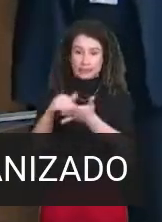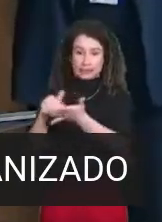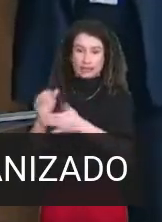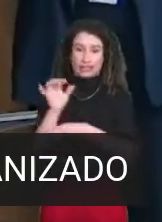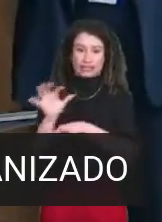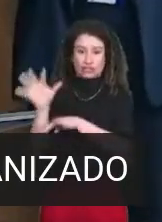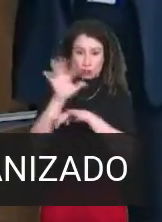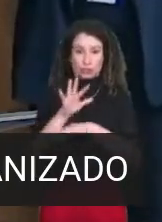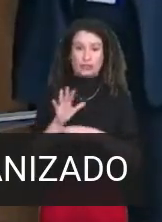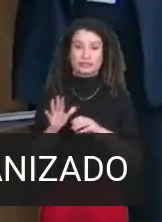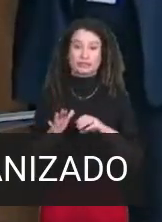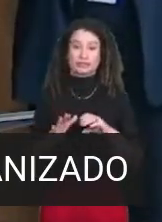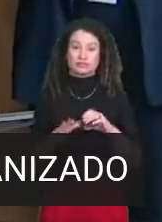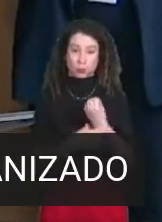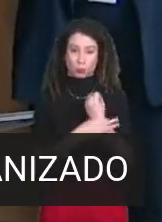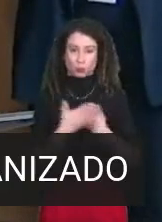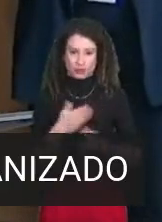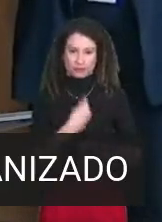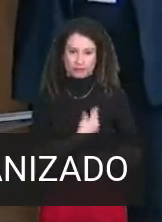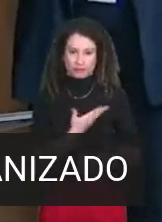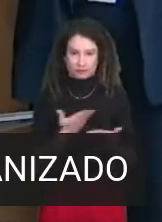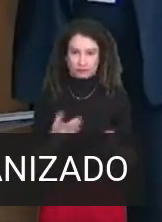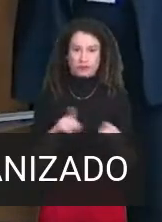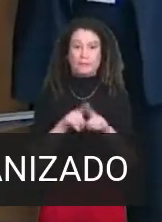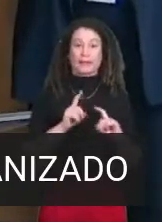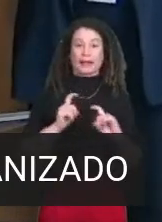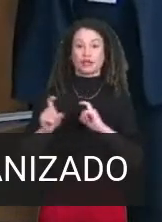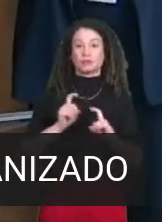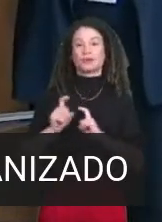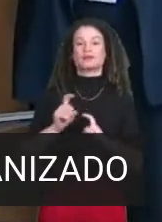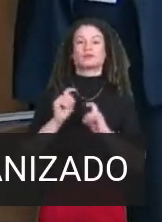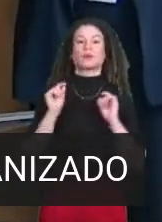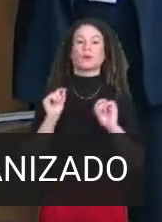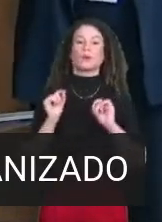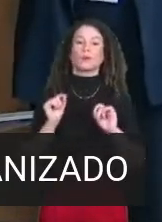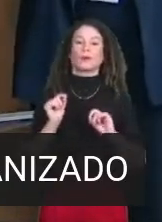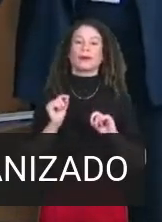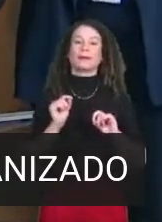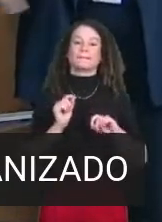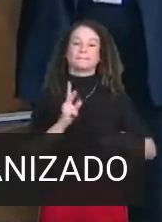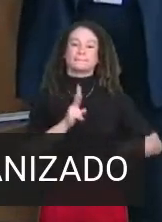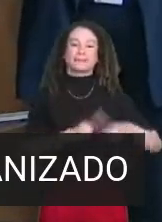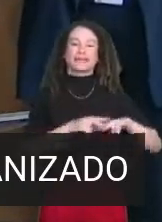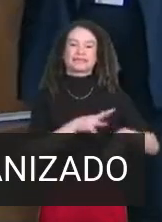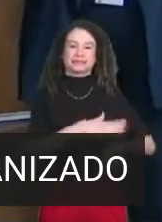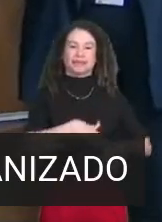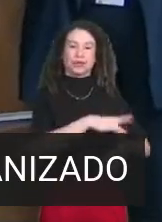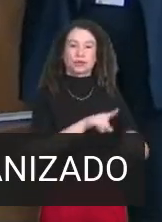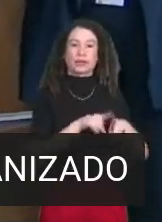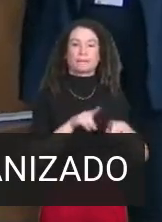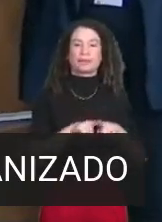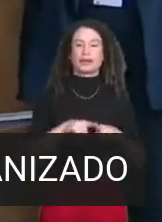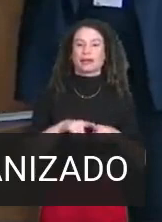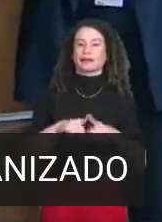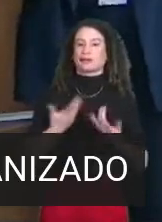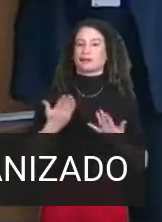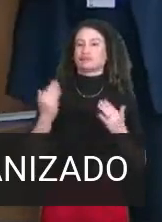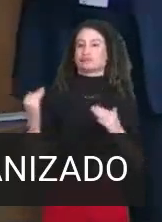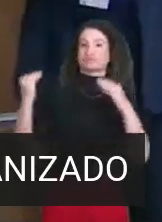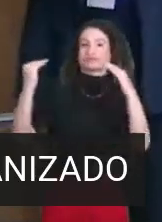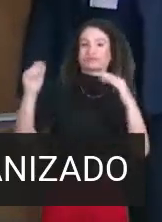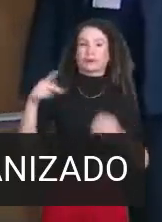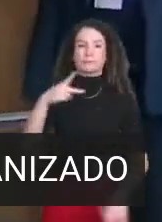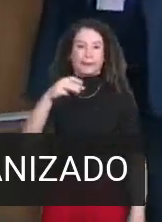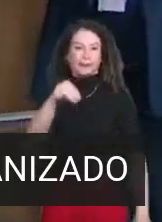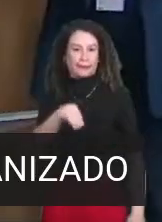aqui estão, assim como os de administração penitenciária, assim como os comandantes da PM, assim como os chefes